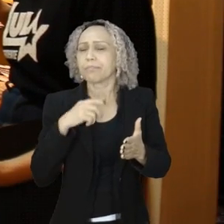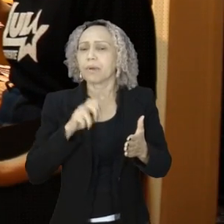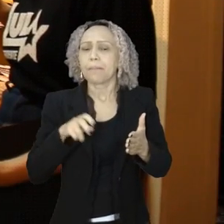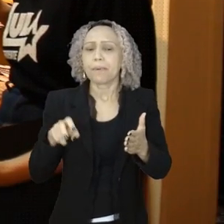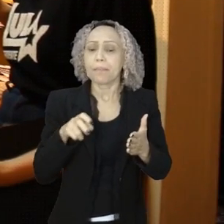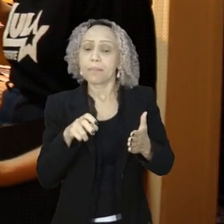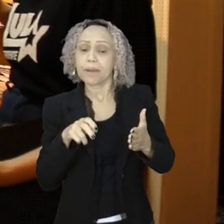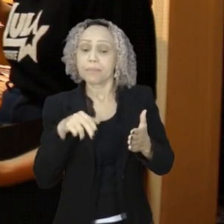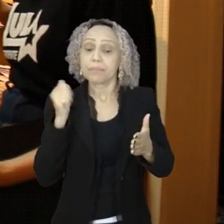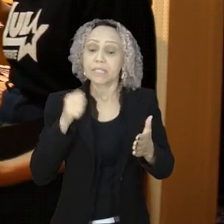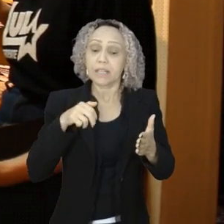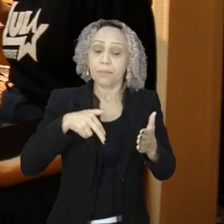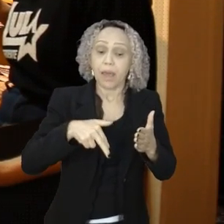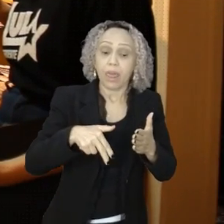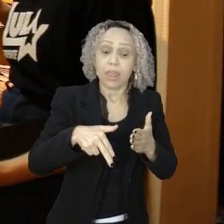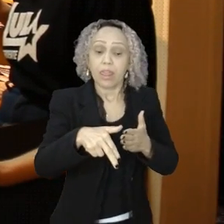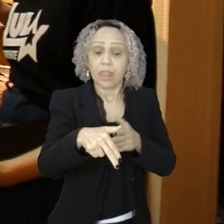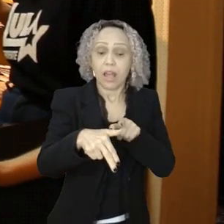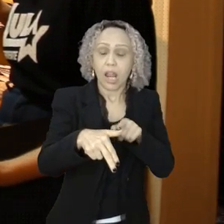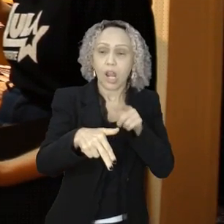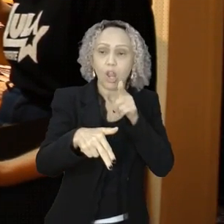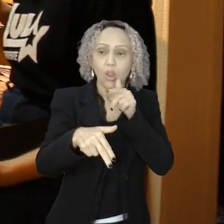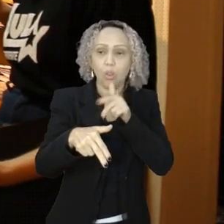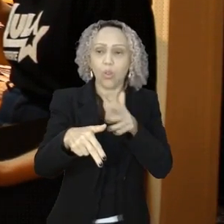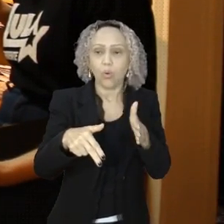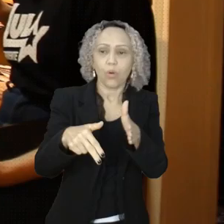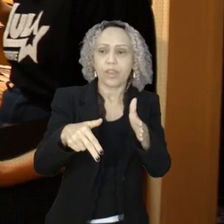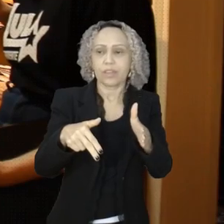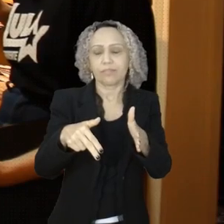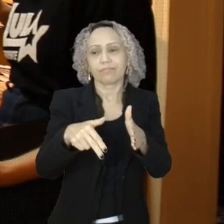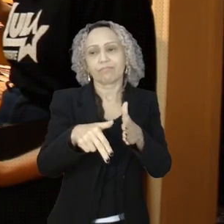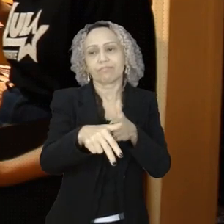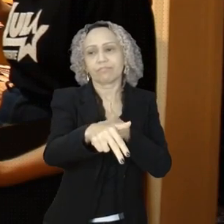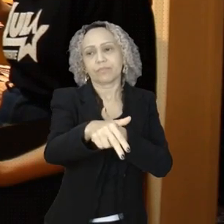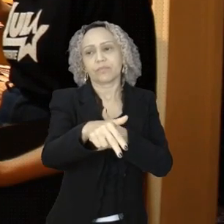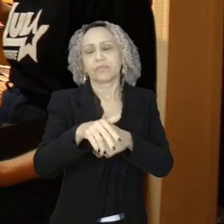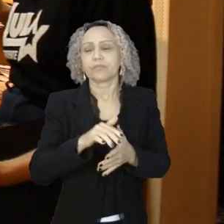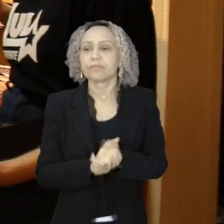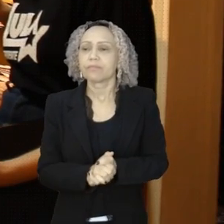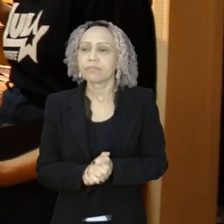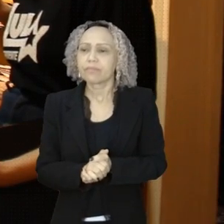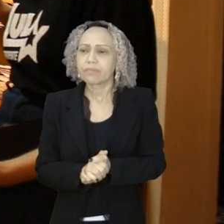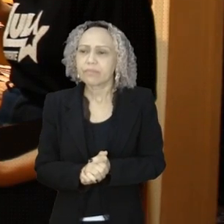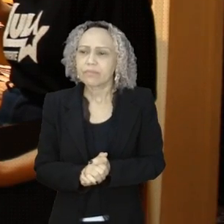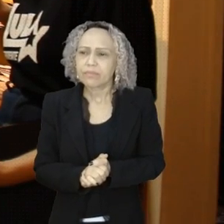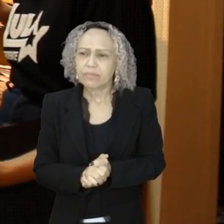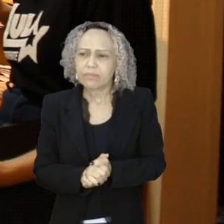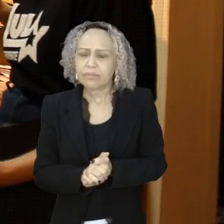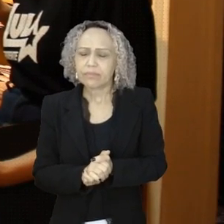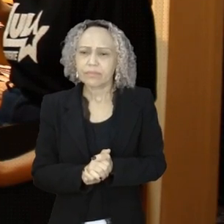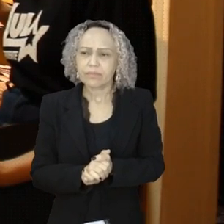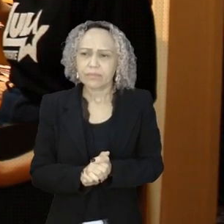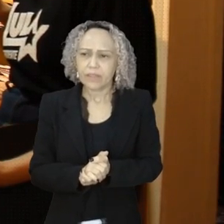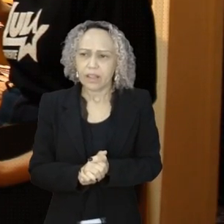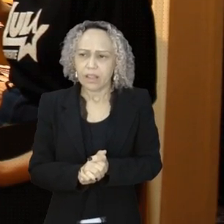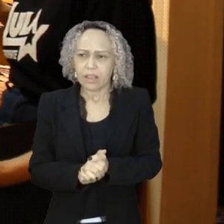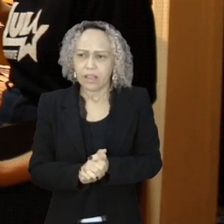tinha colégio secundário. Só nesse. Tinha o ginásio Santo Antônio de Padre, que eu fiz, claro. Meu pai trabalhou lá para o